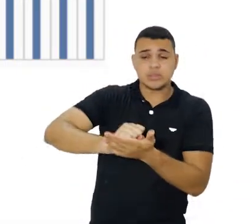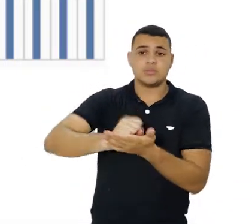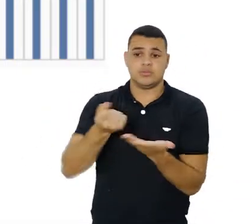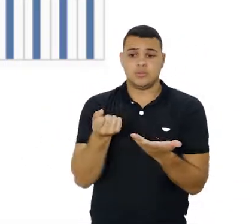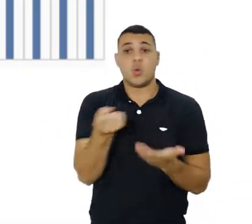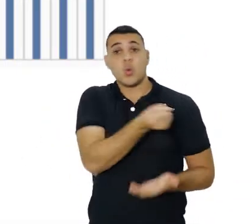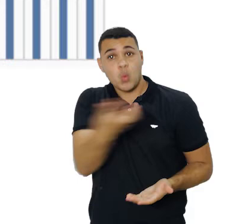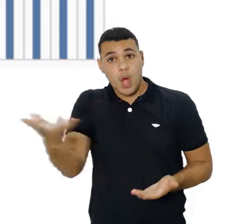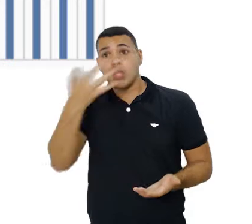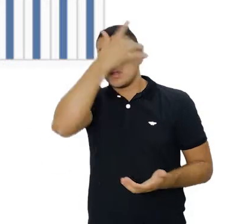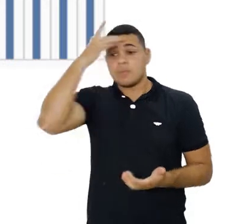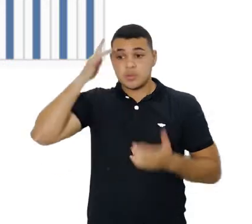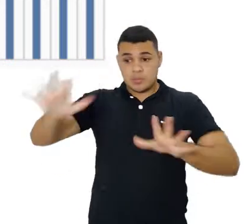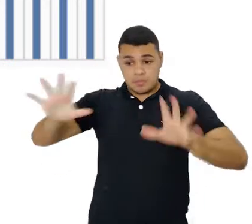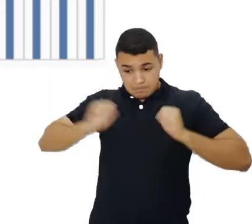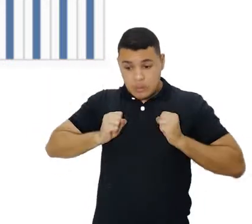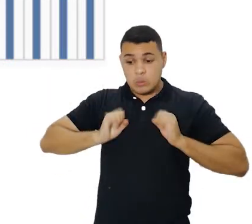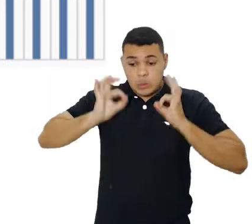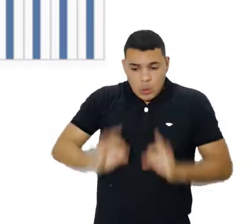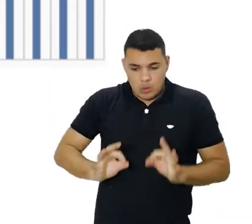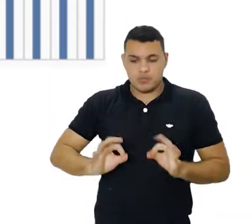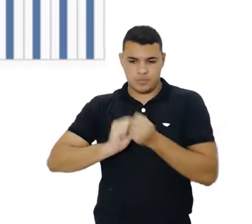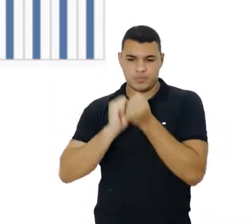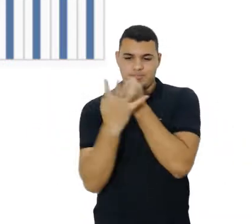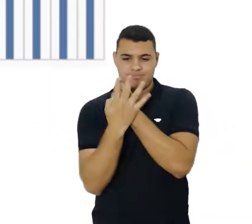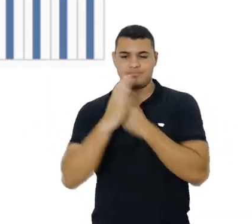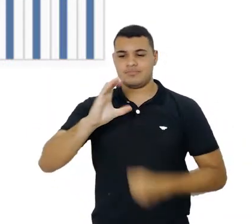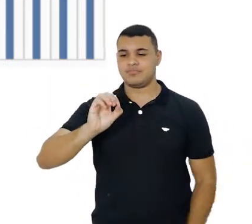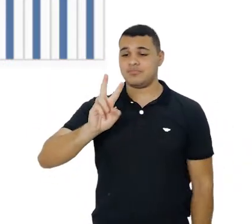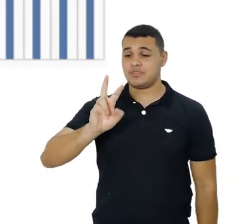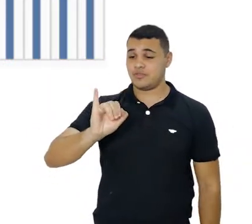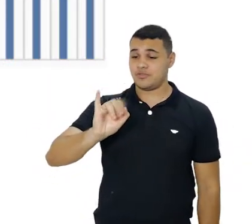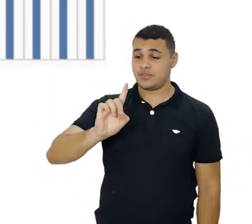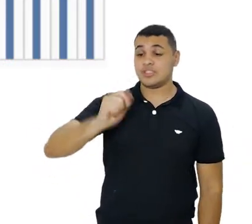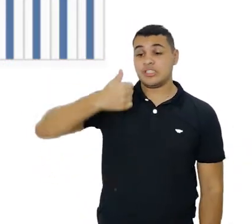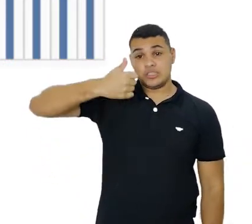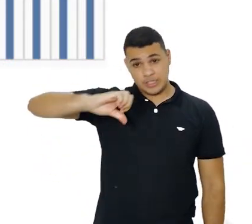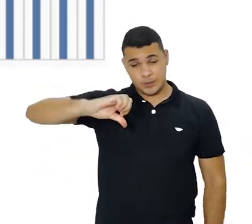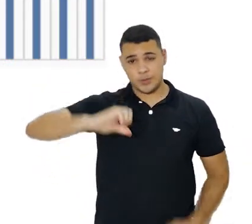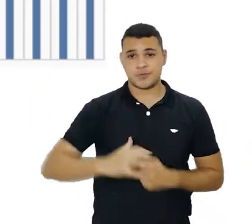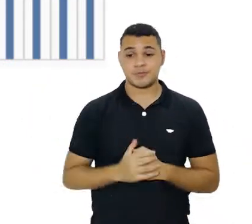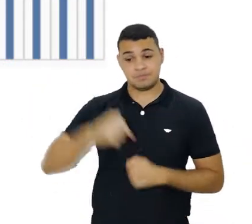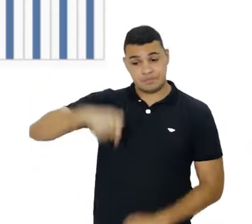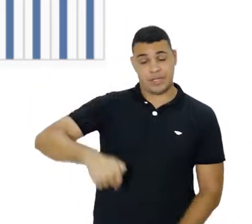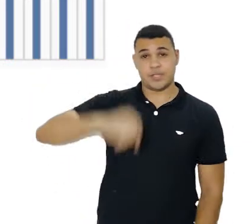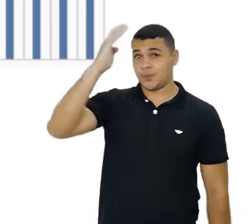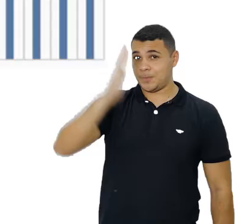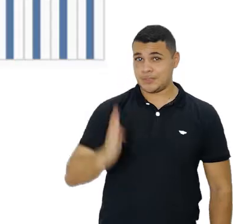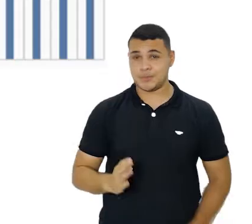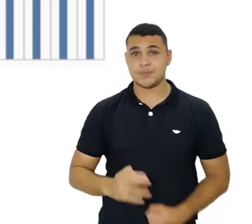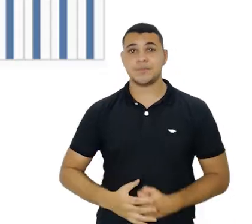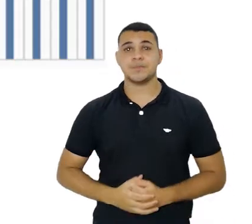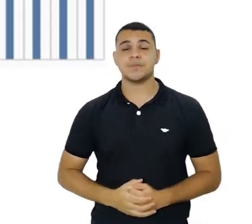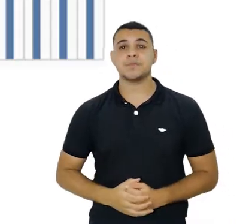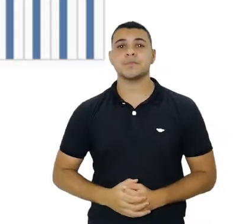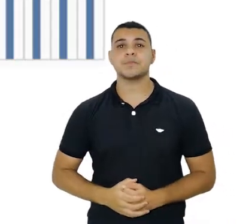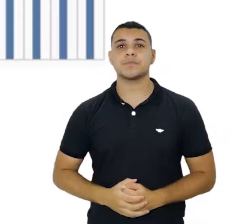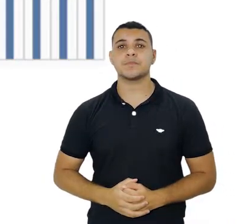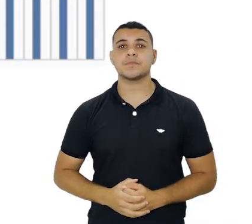de casos confirmados de Covid-19 aqui no Brasil,